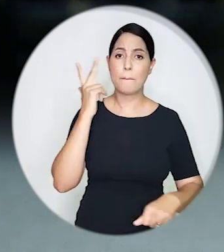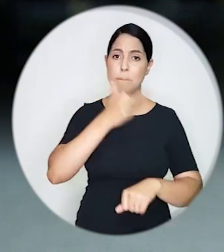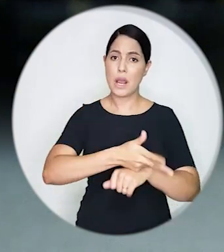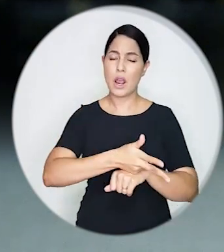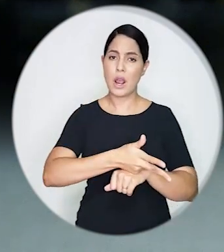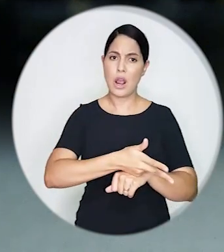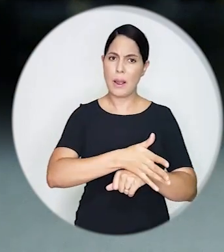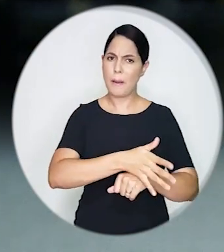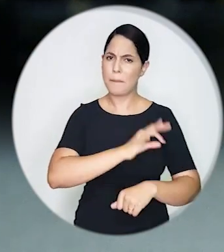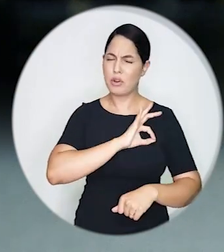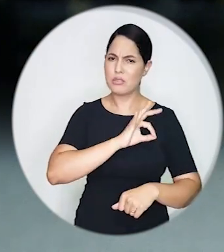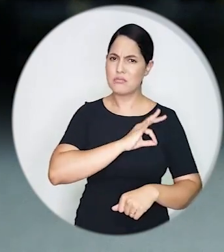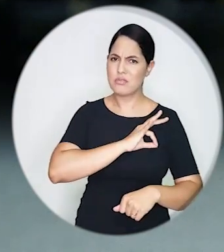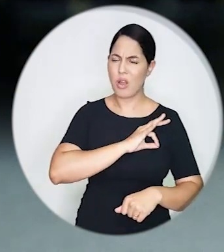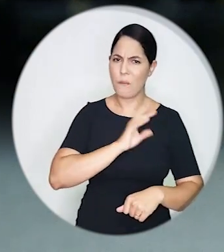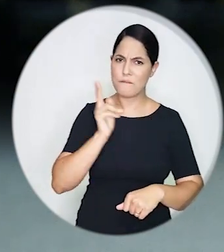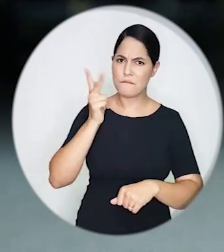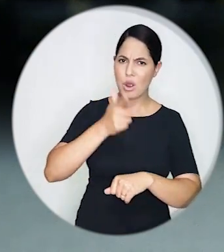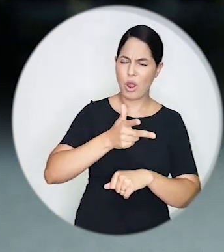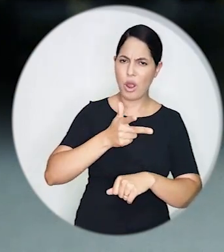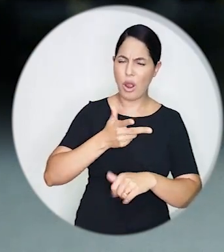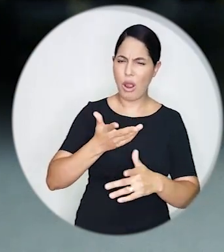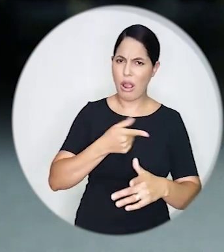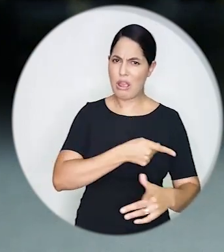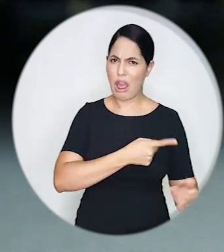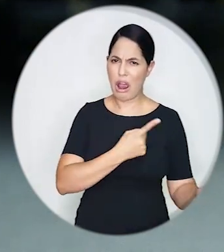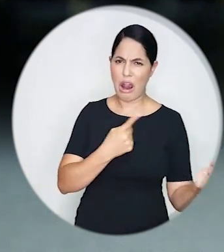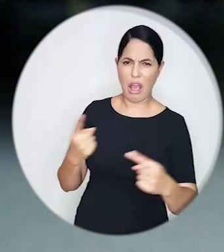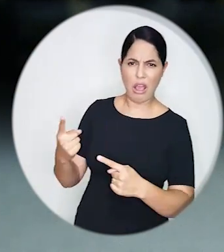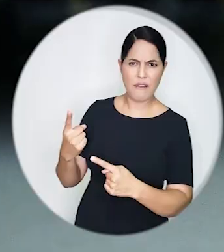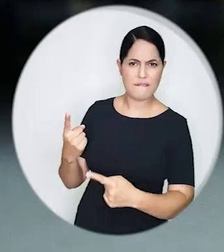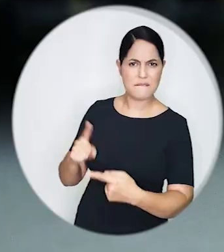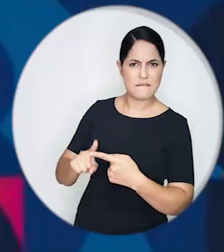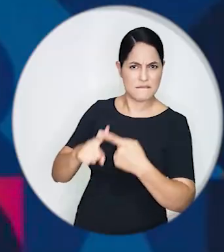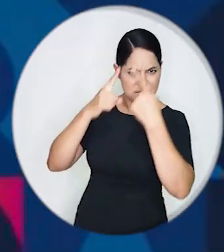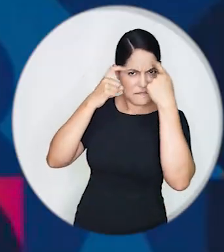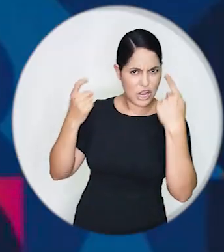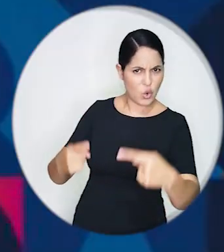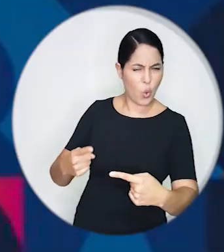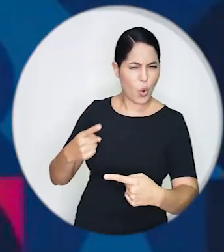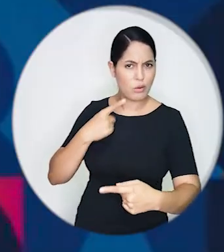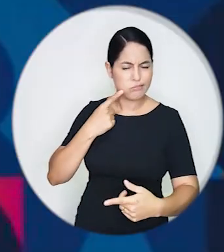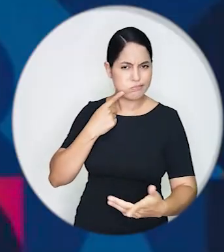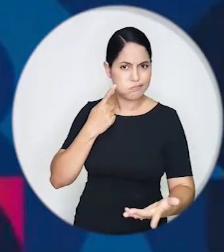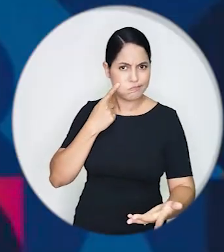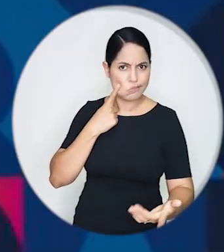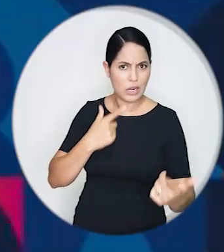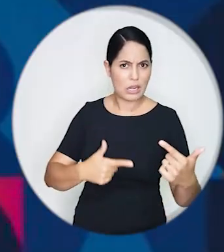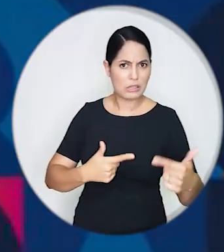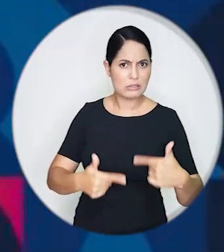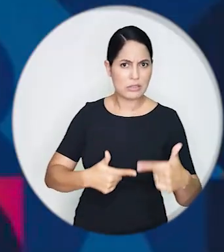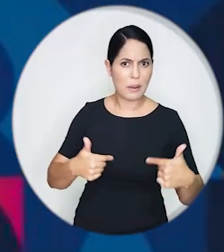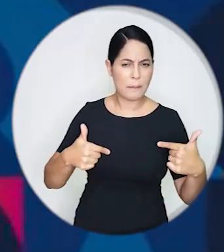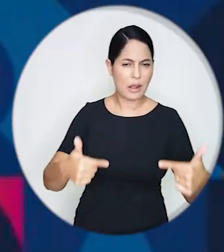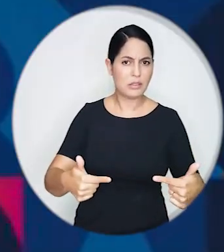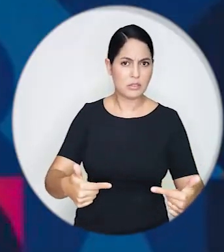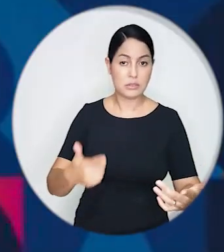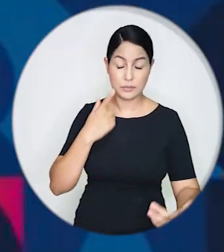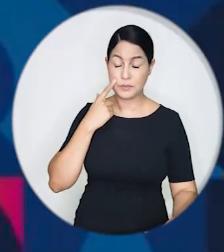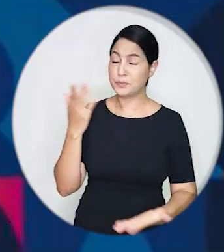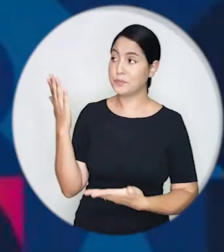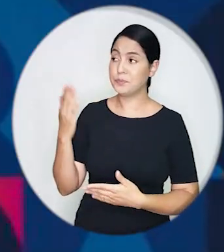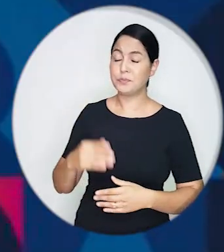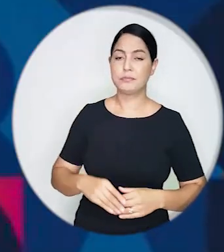do agente, ela foi agredida e impedida de exercer o seu trabalho. Gente, negando a fazer o boletim de ocorrência aqui, com